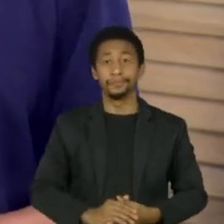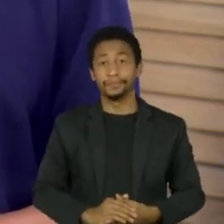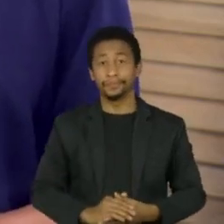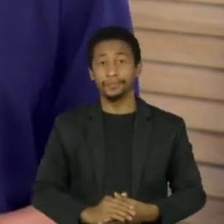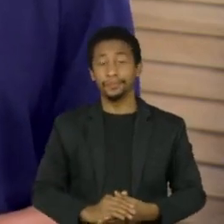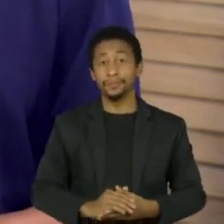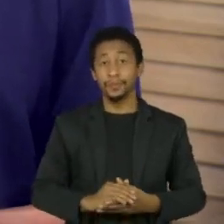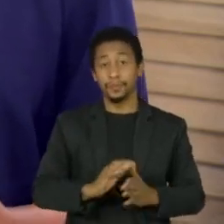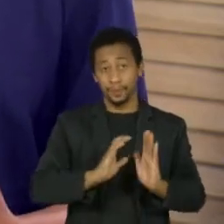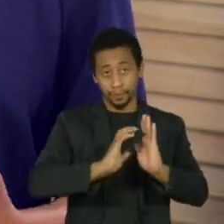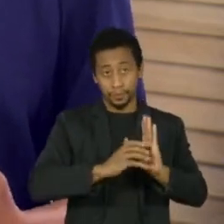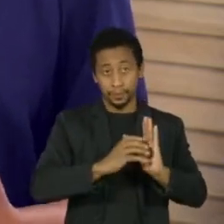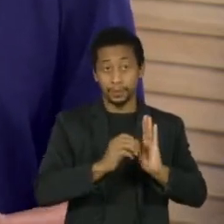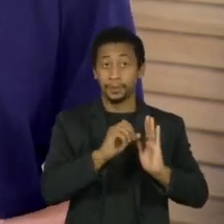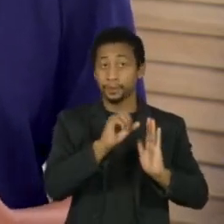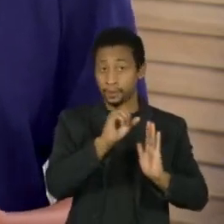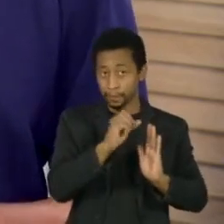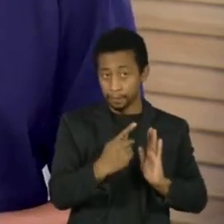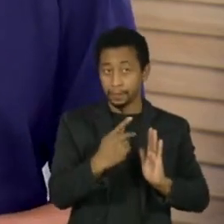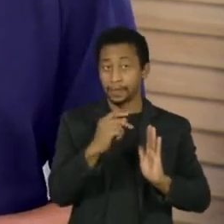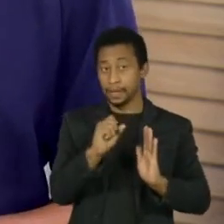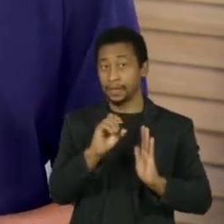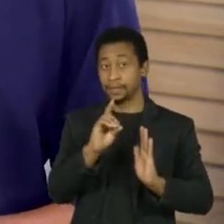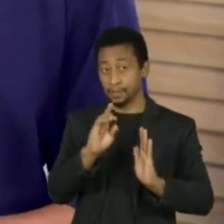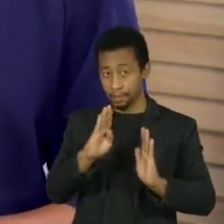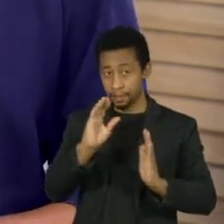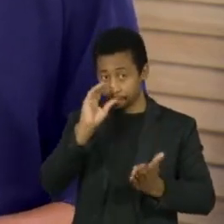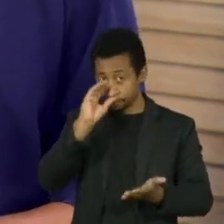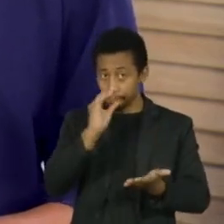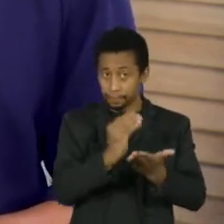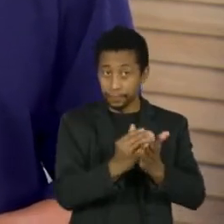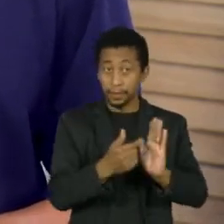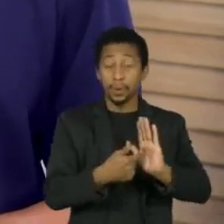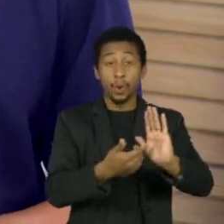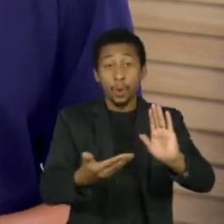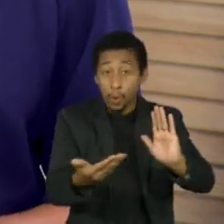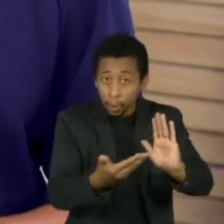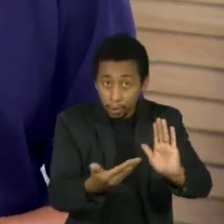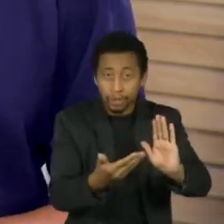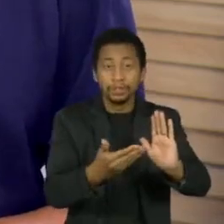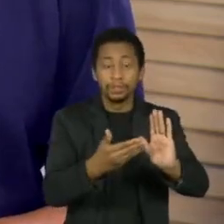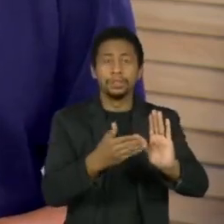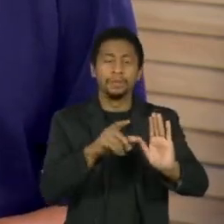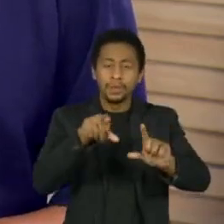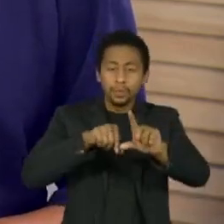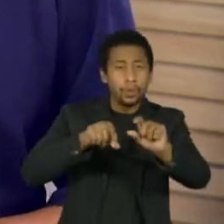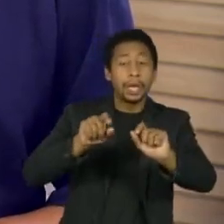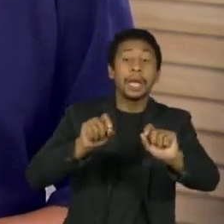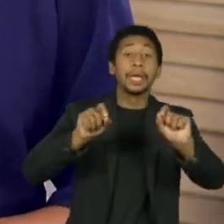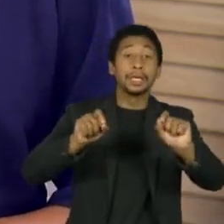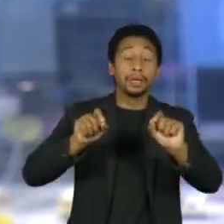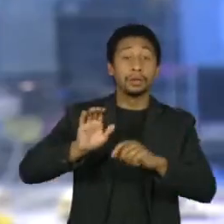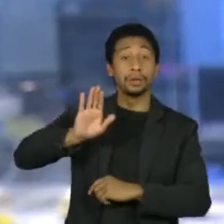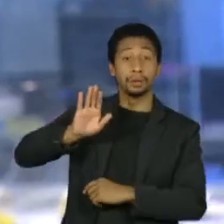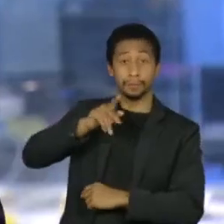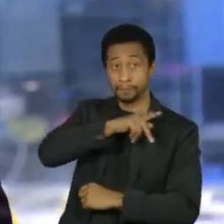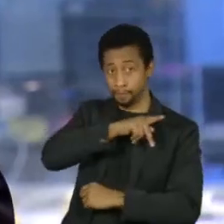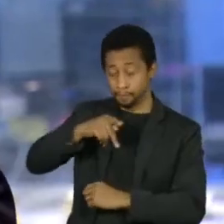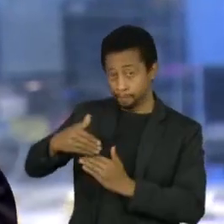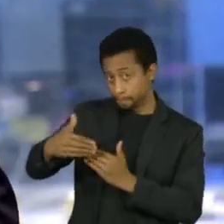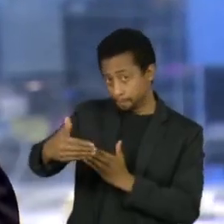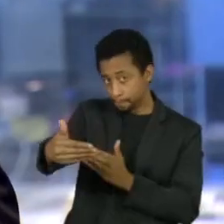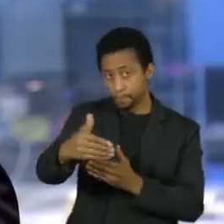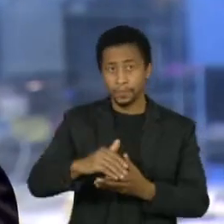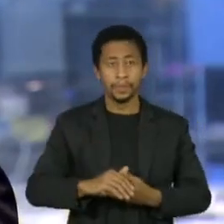O PSDB deve definir nesta tarde a data para o término da votação das prévias do partido.